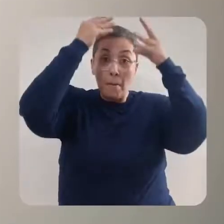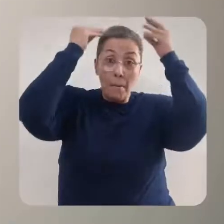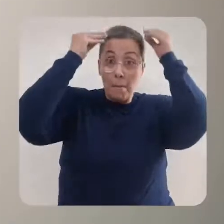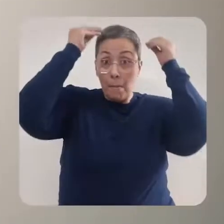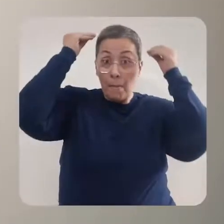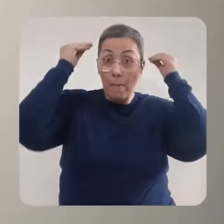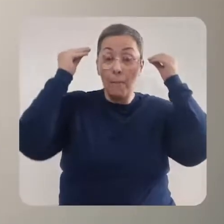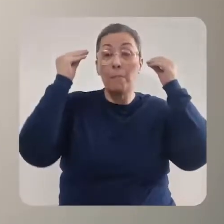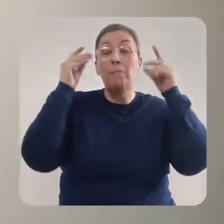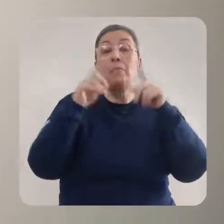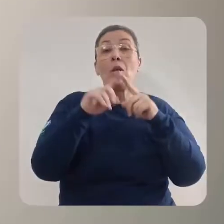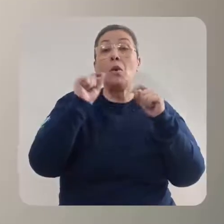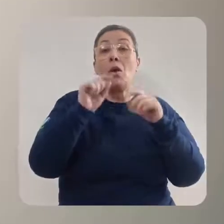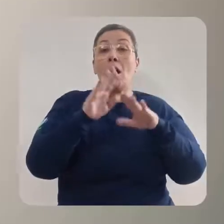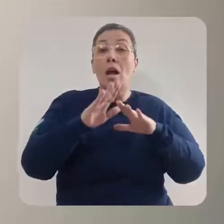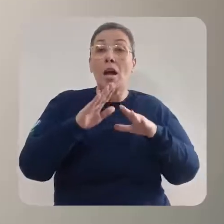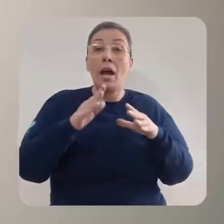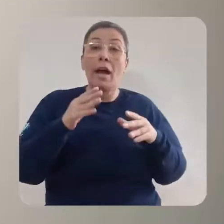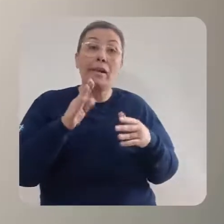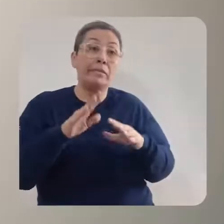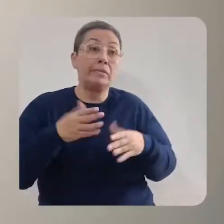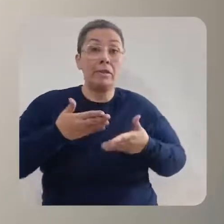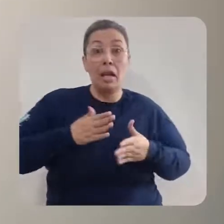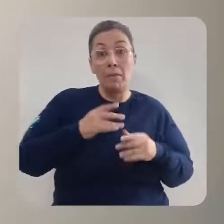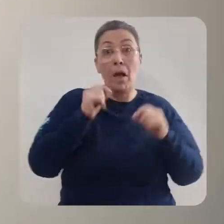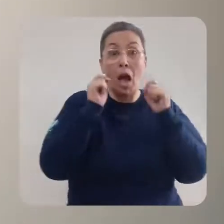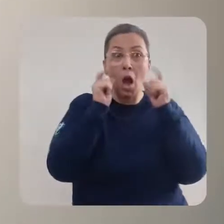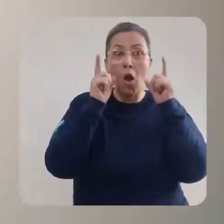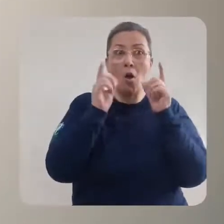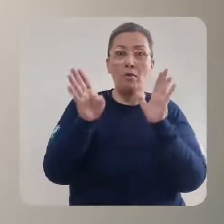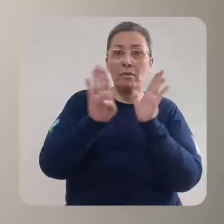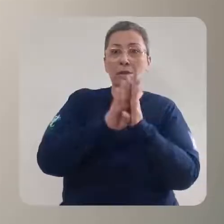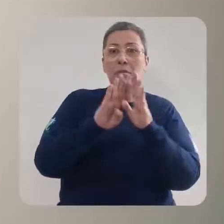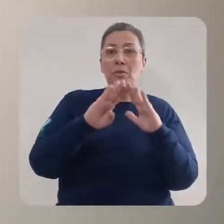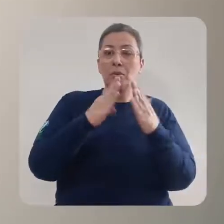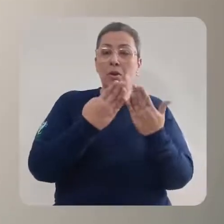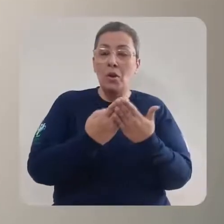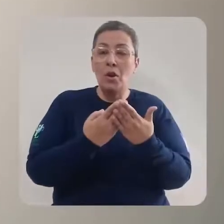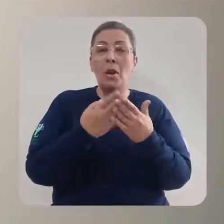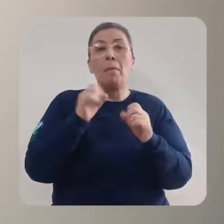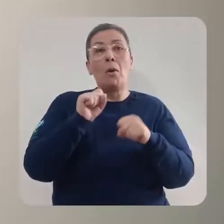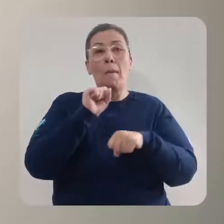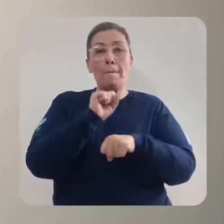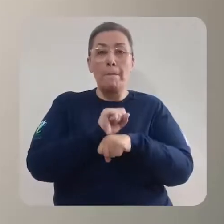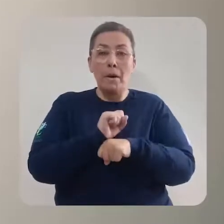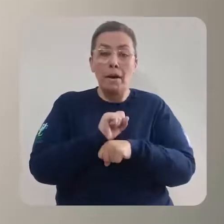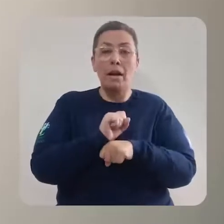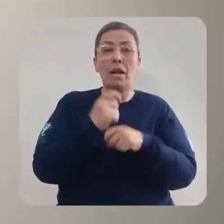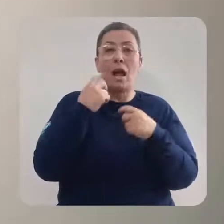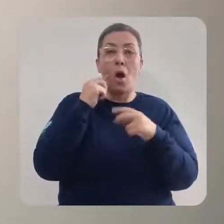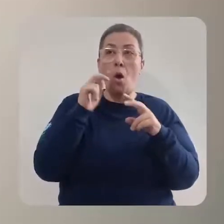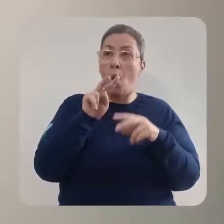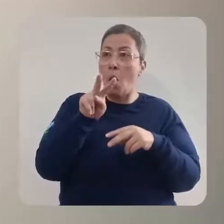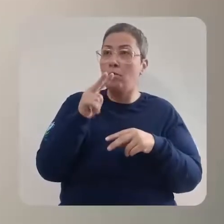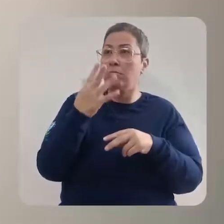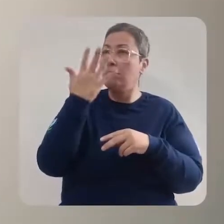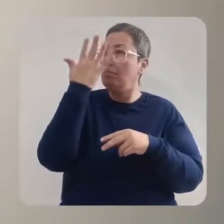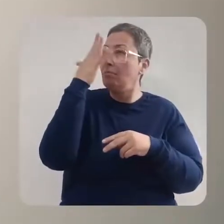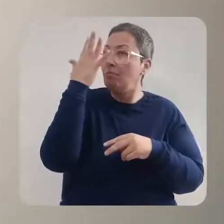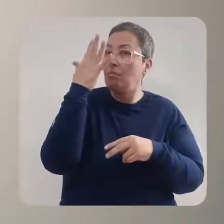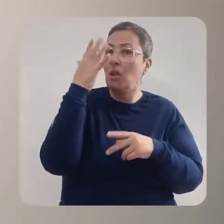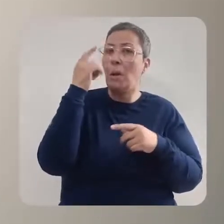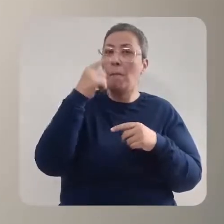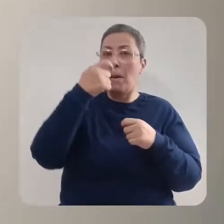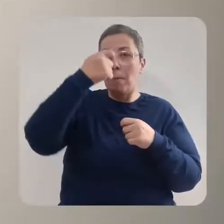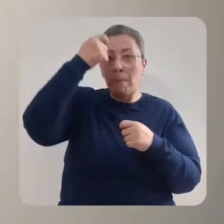o cabelo, né? Então, a criança acorda lá de manhã para ir para a escola. Importante que ela pare, ela se olhe no